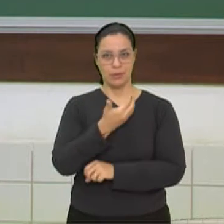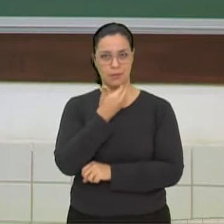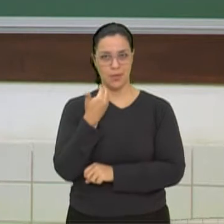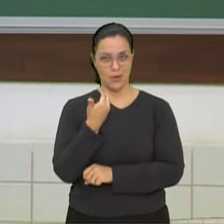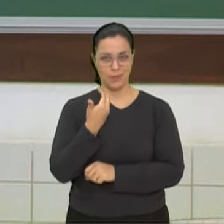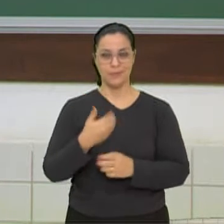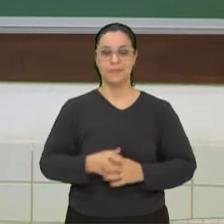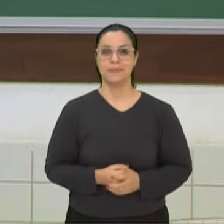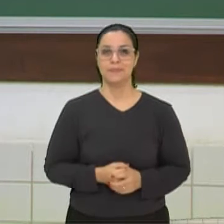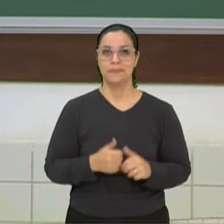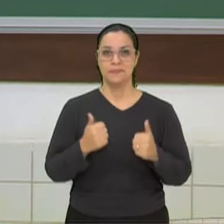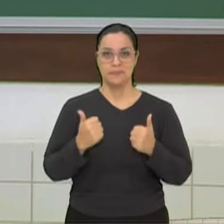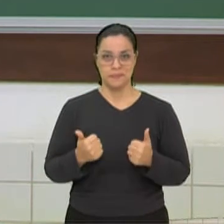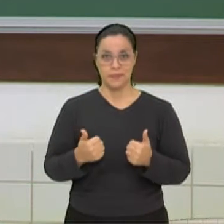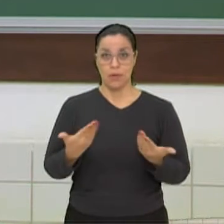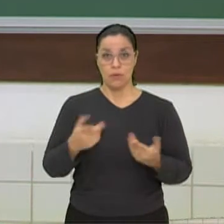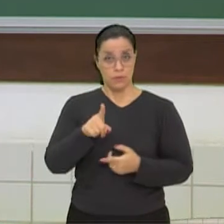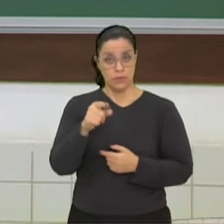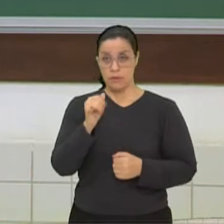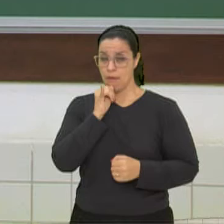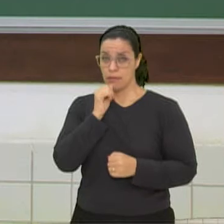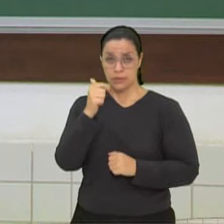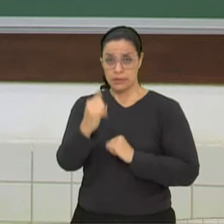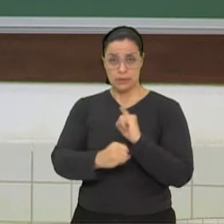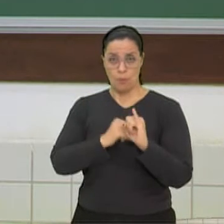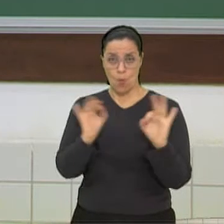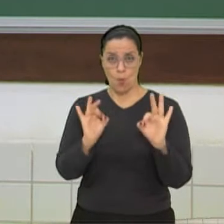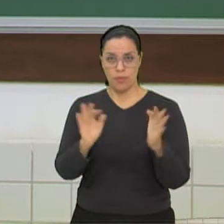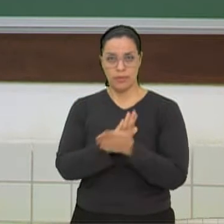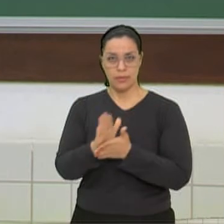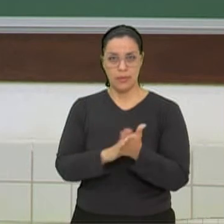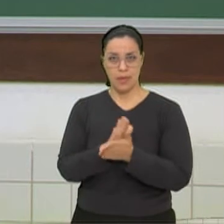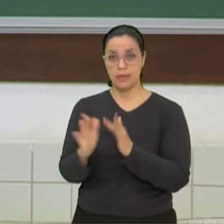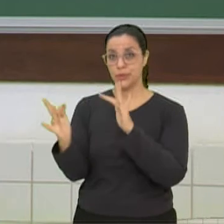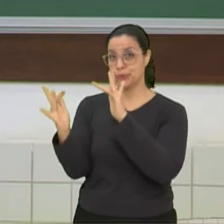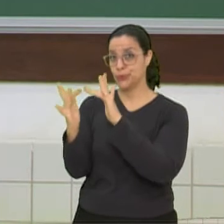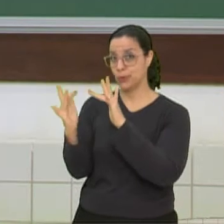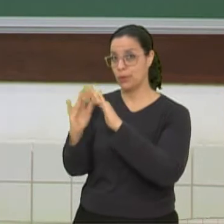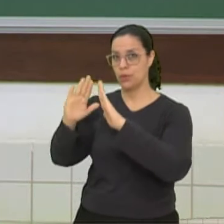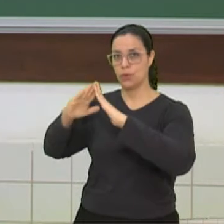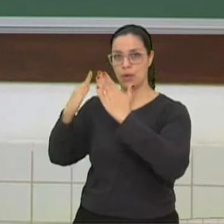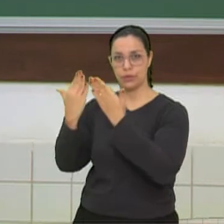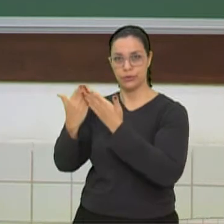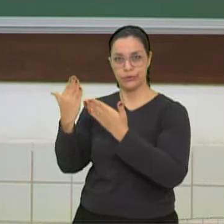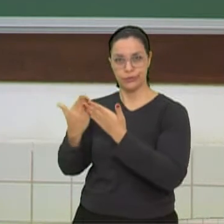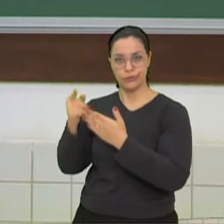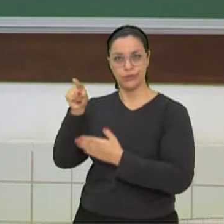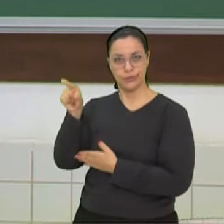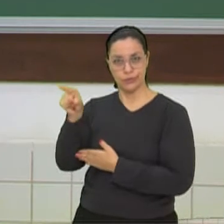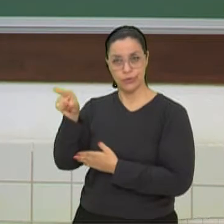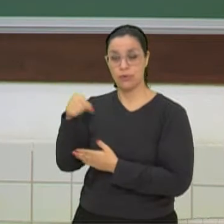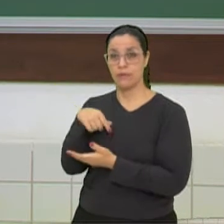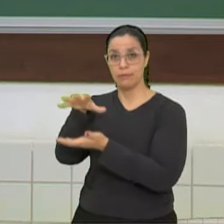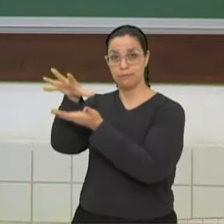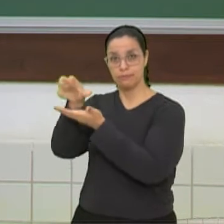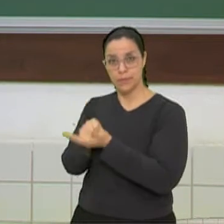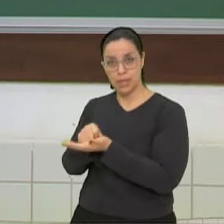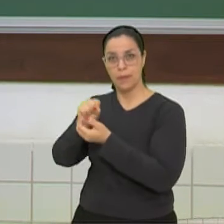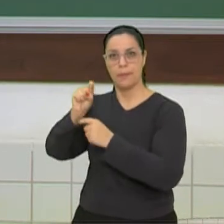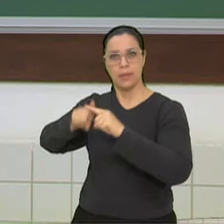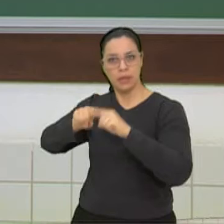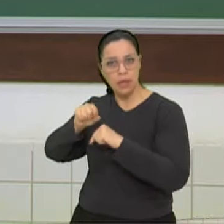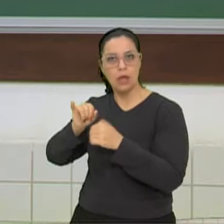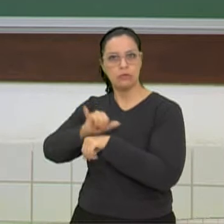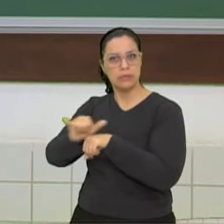do trimestre, beleza? Já você é um aluno que não tem acesso ao Classroom, então eu sugiro que você entre em contato com a sua escola